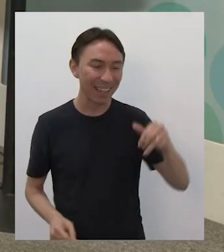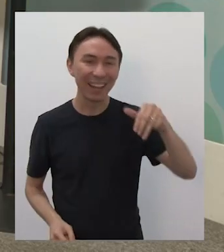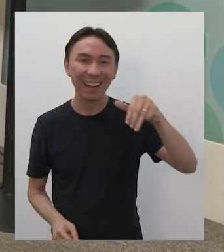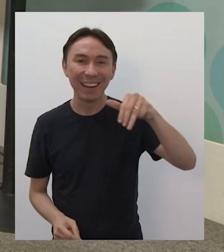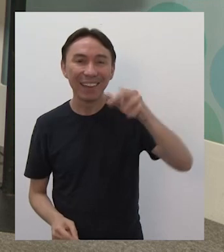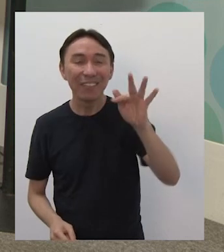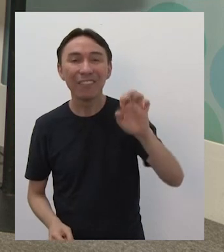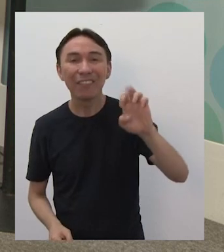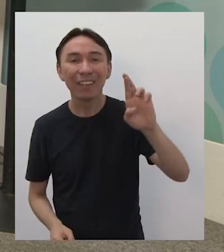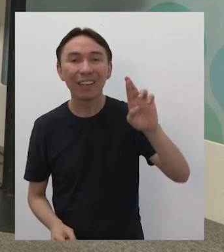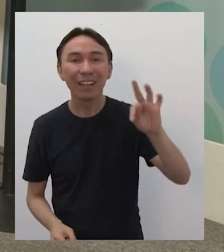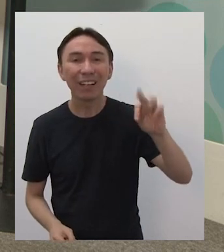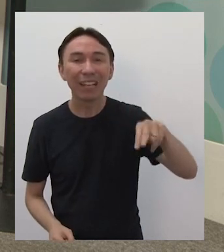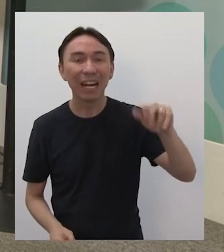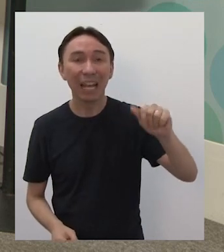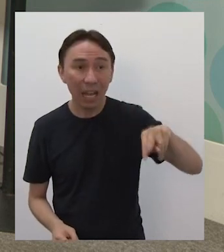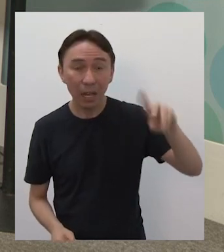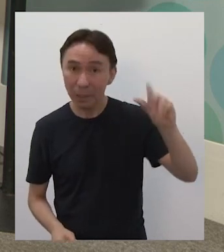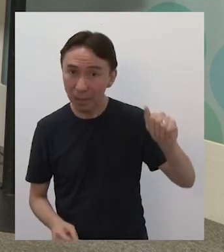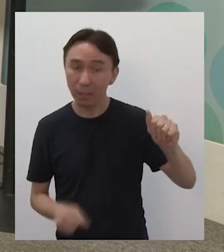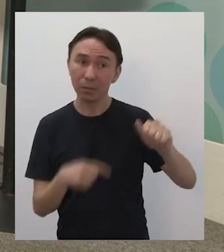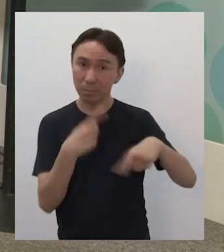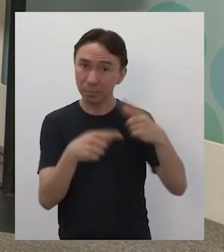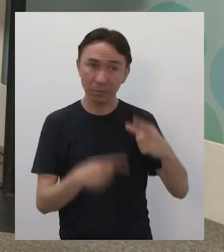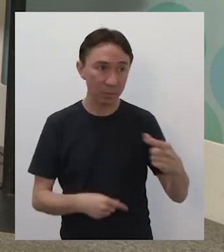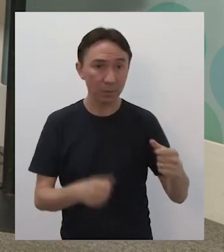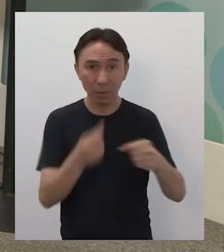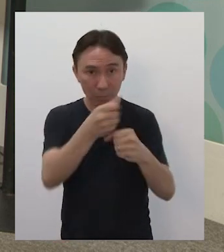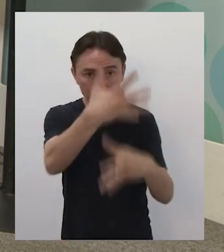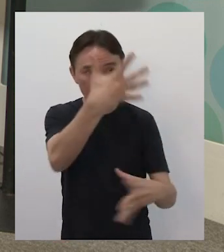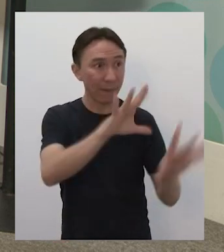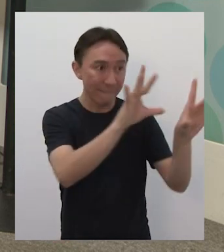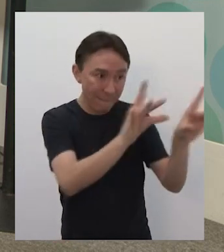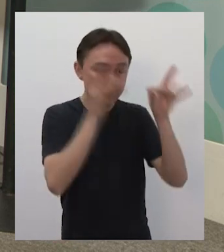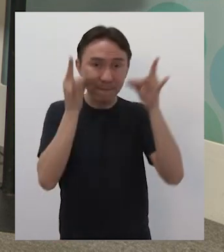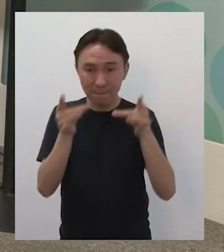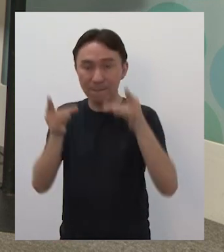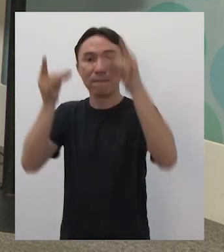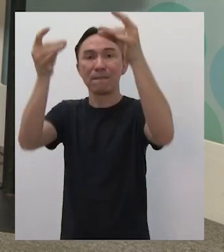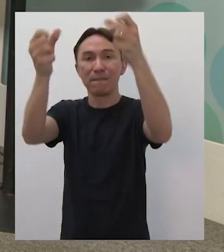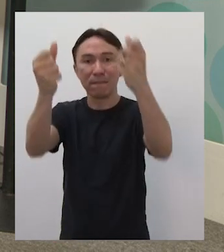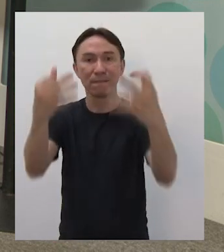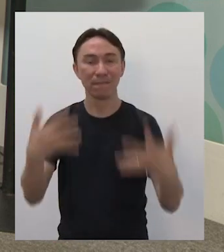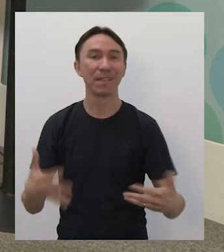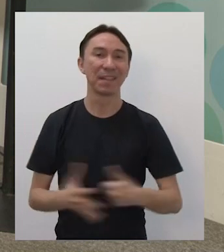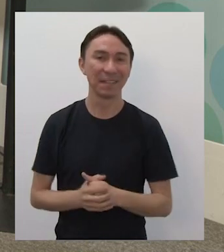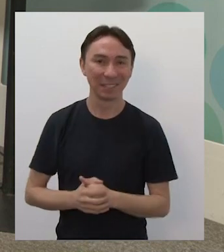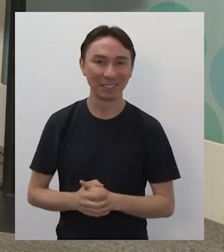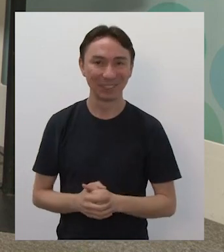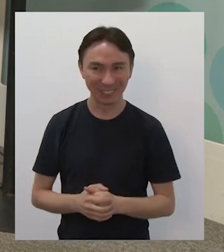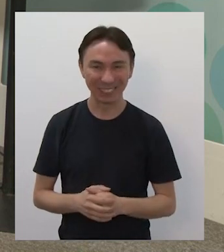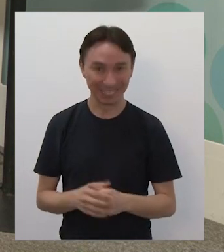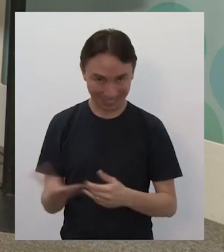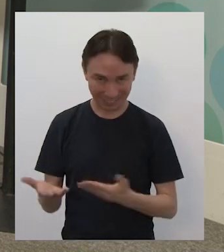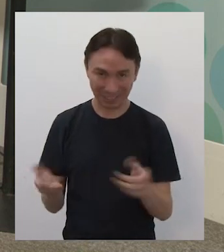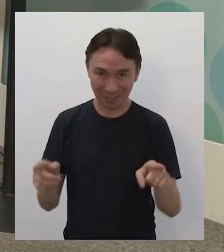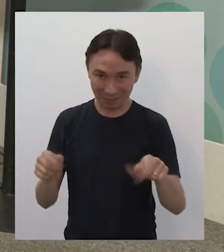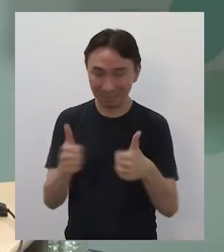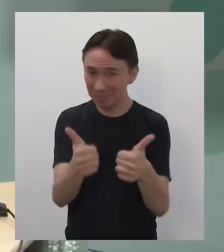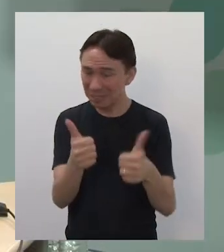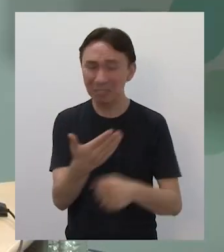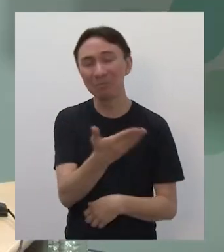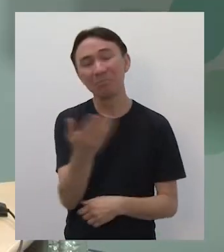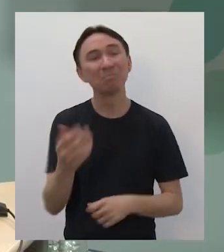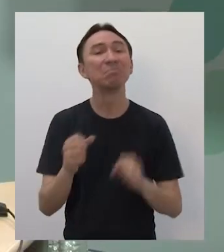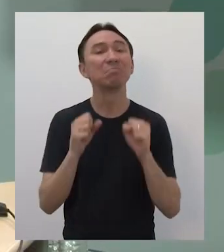aqui. E aí ela vai passar para a gente aí as suas contribuições e vai ser muito bacana. A Malu também vai poder comentar. Então, conte para nós